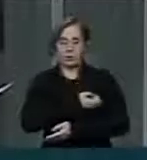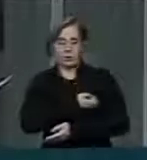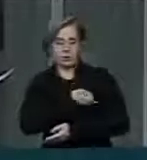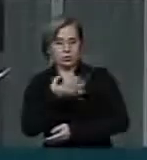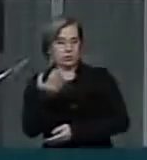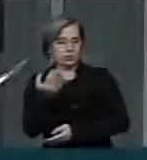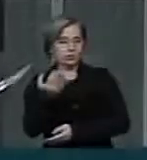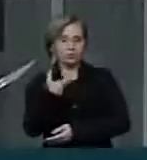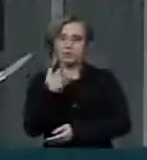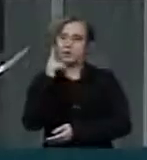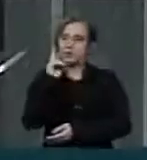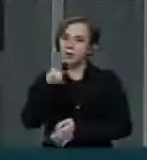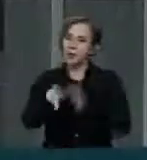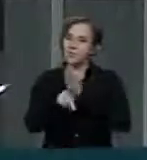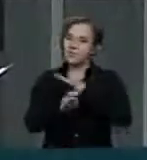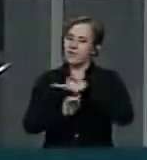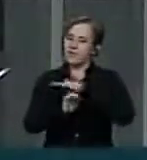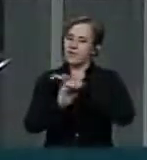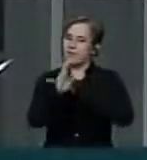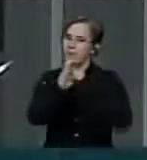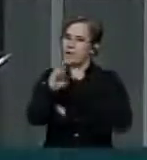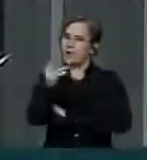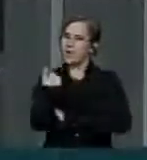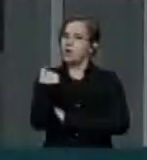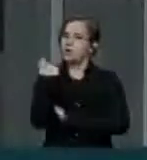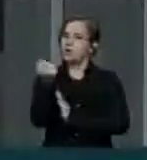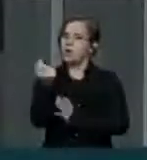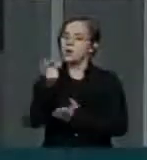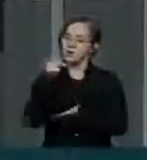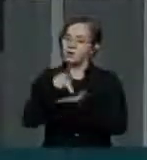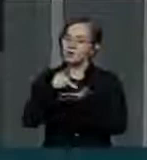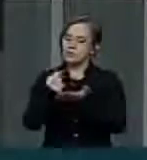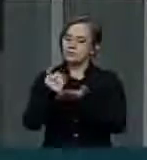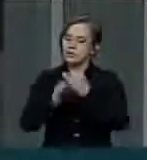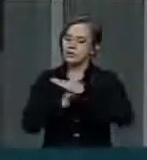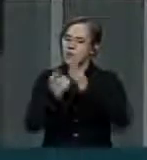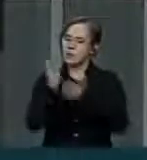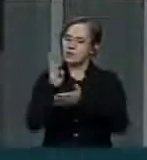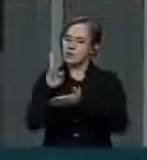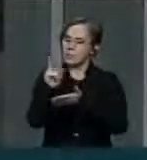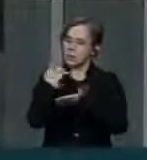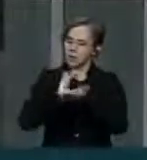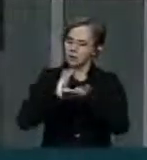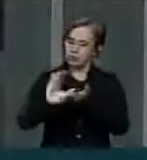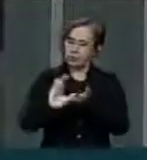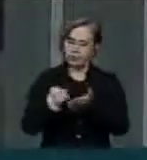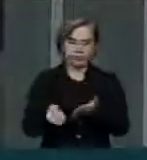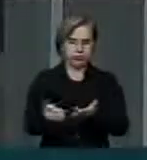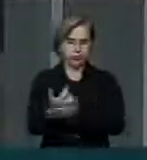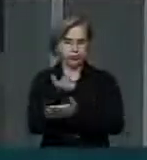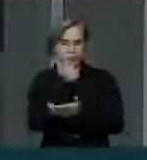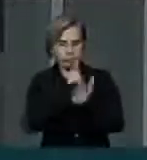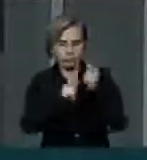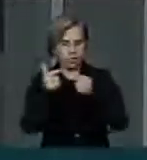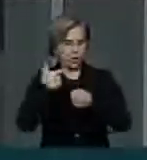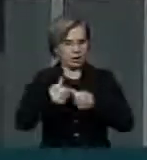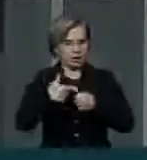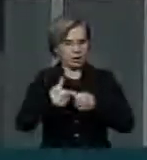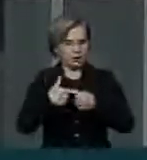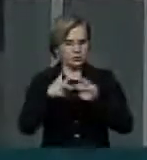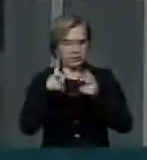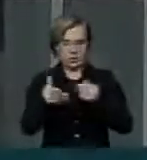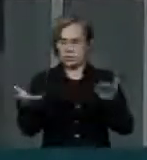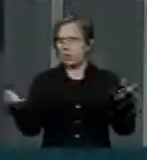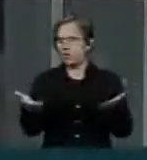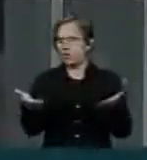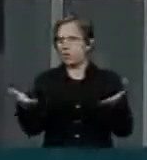da Petrobras, dizer de fato quanto ela coloca para colocar a gasolina do jeito